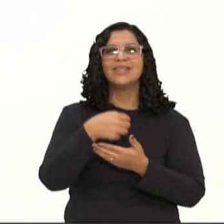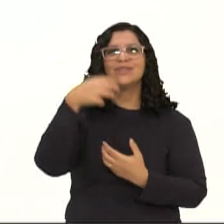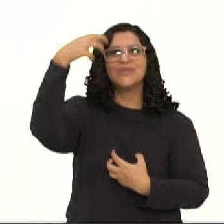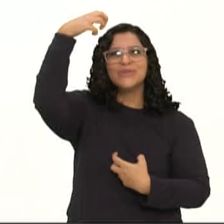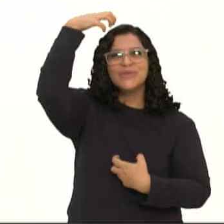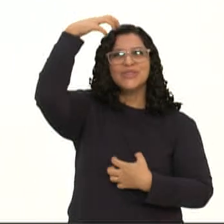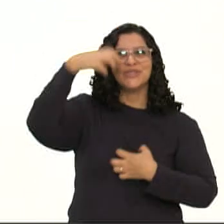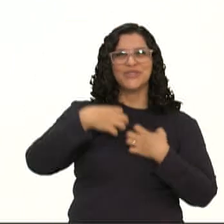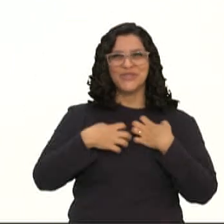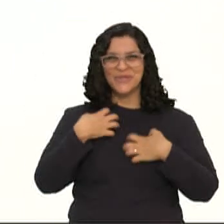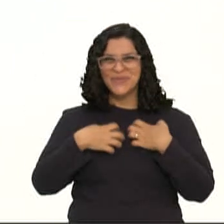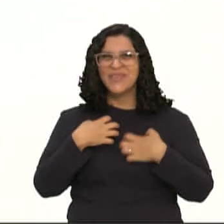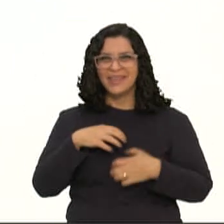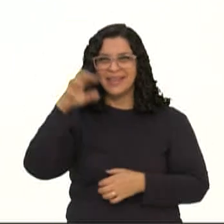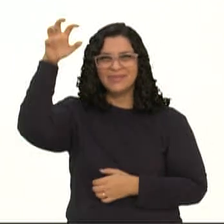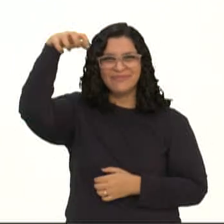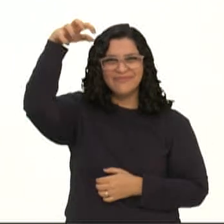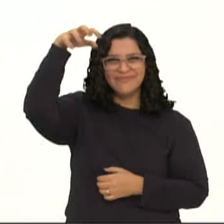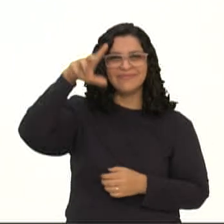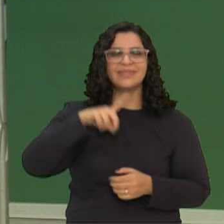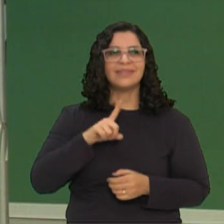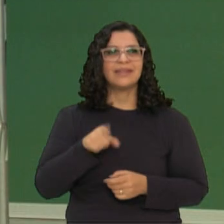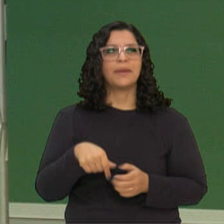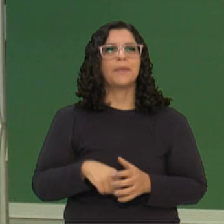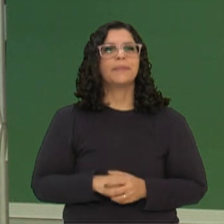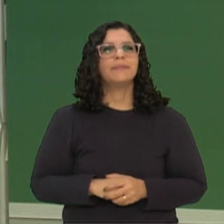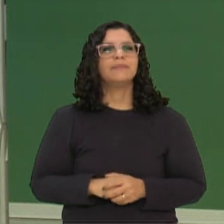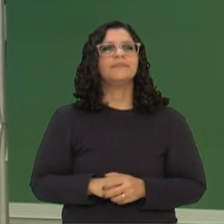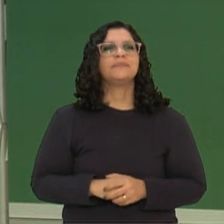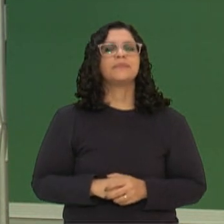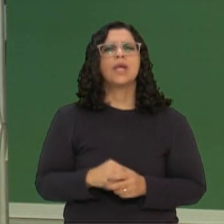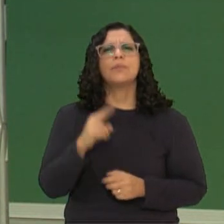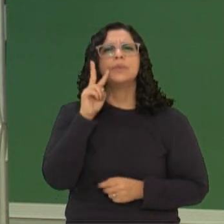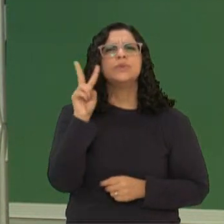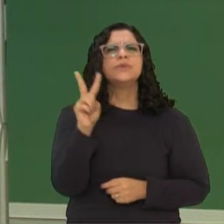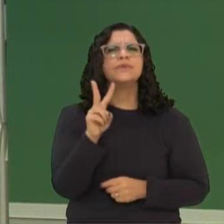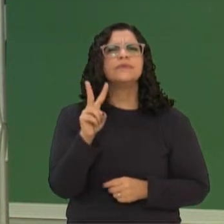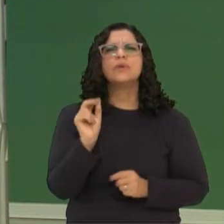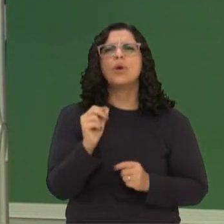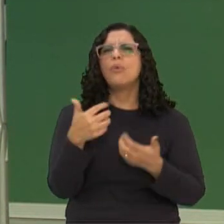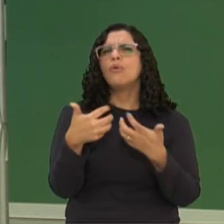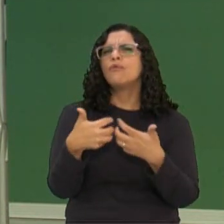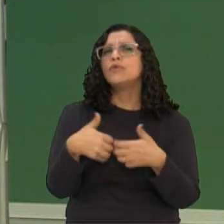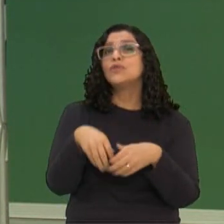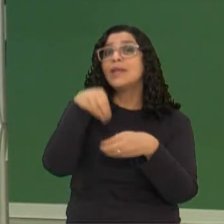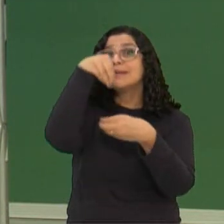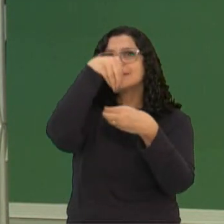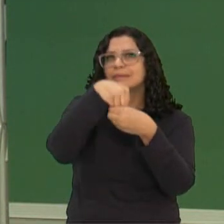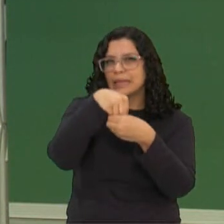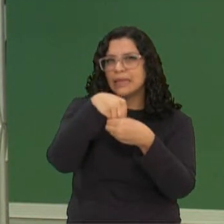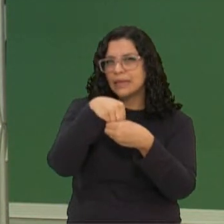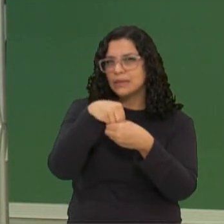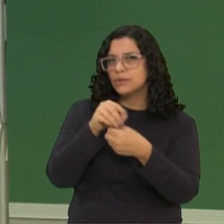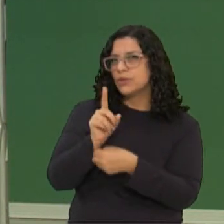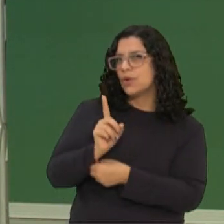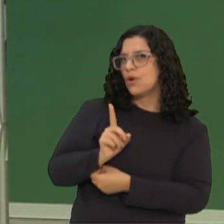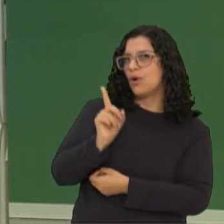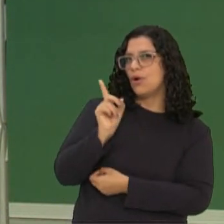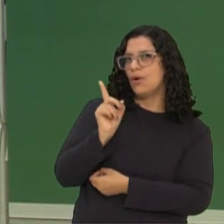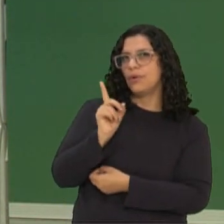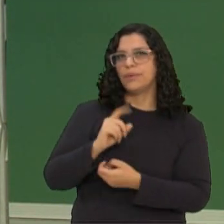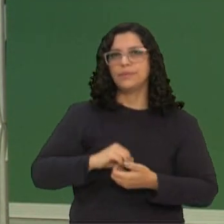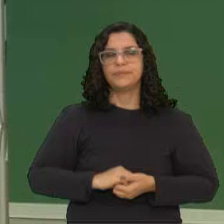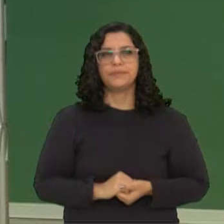elétrico, né? Veja que aqui nós podemos visualizar aqui o funcionamento interno desse chuveiro